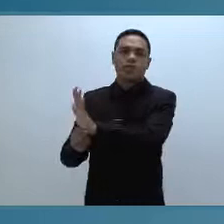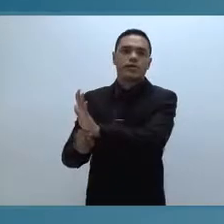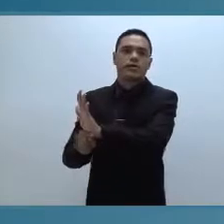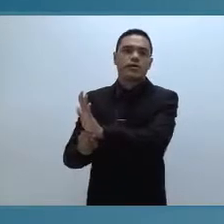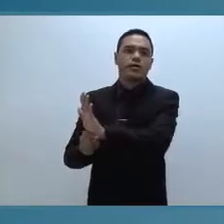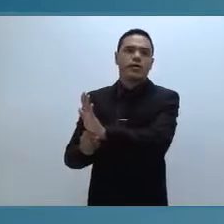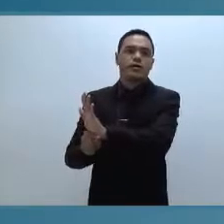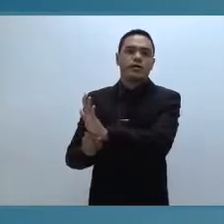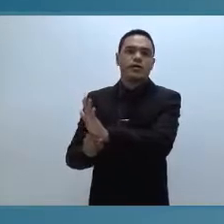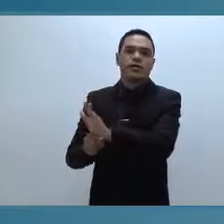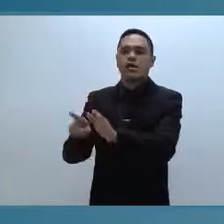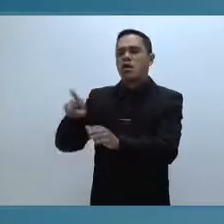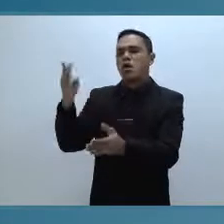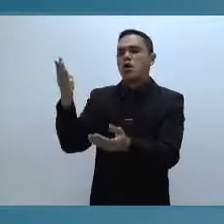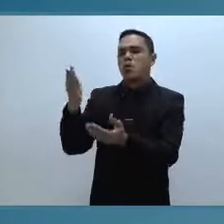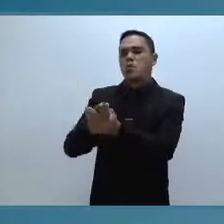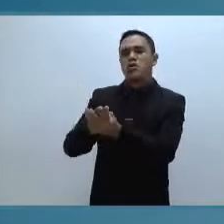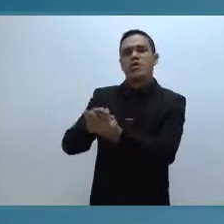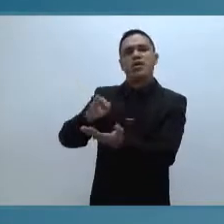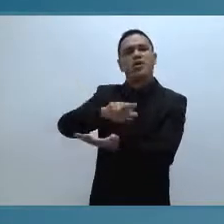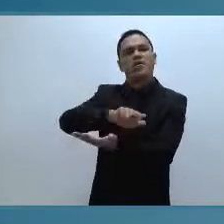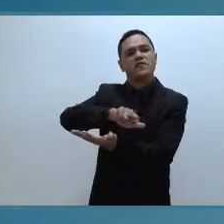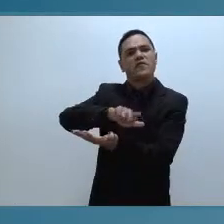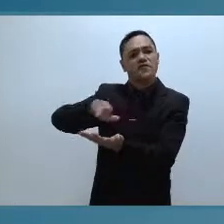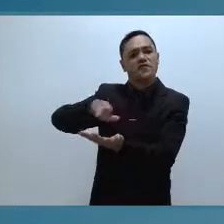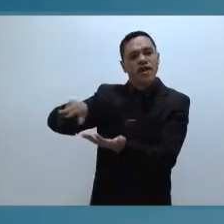estão tramitando nesta comarca